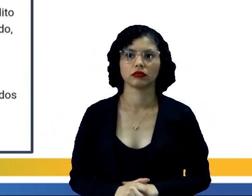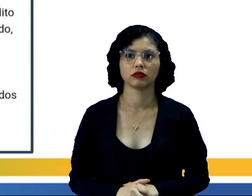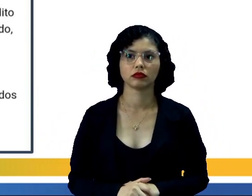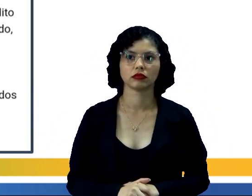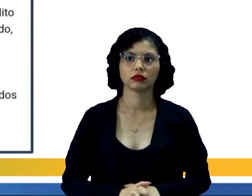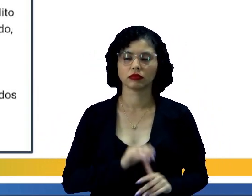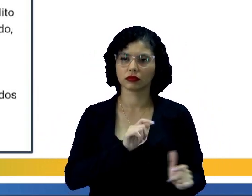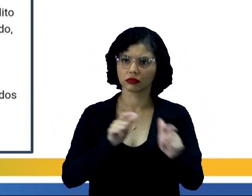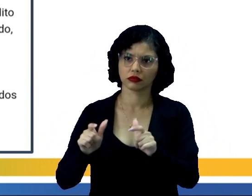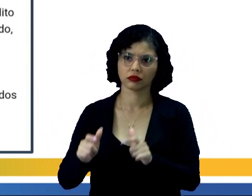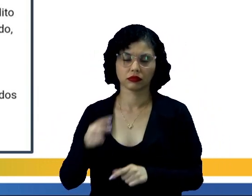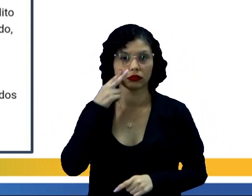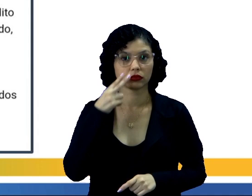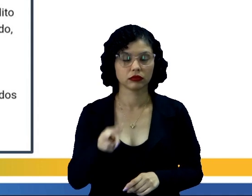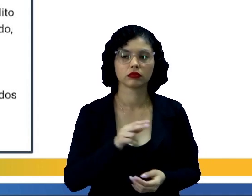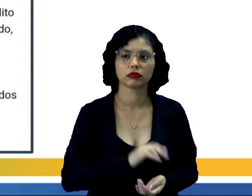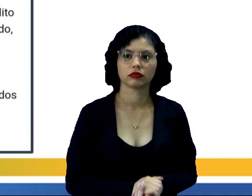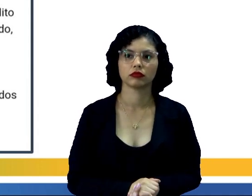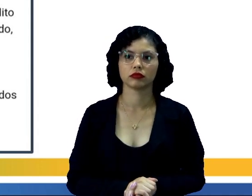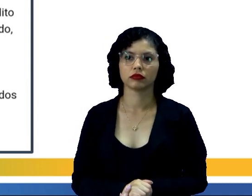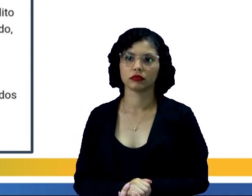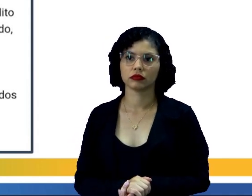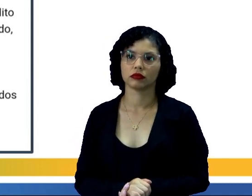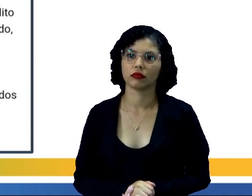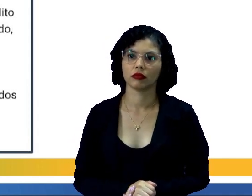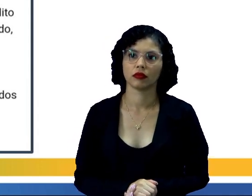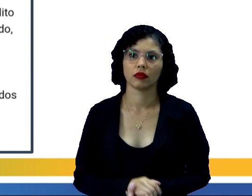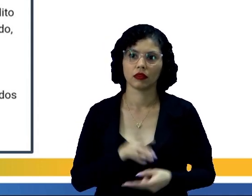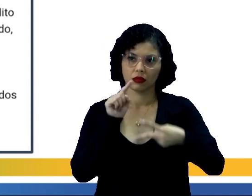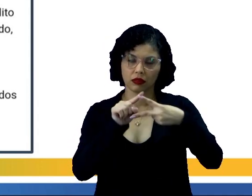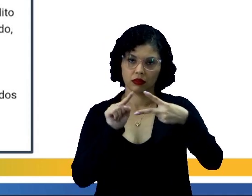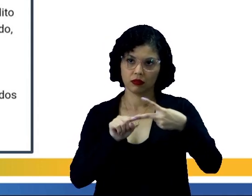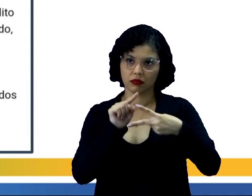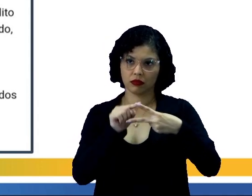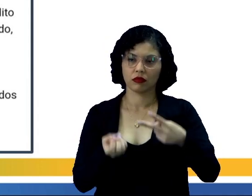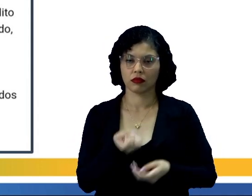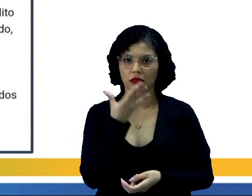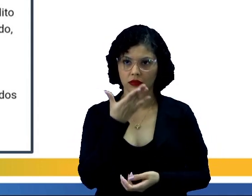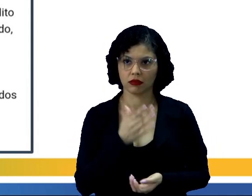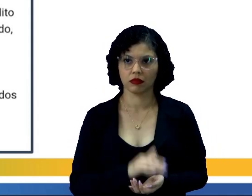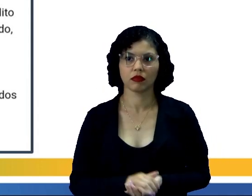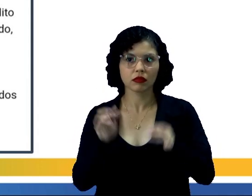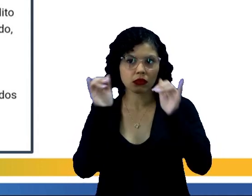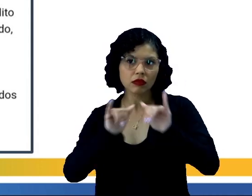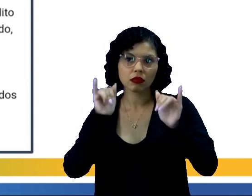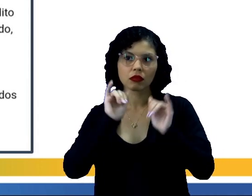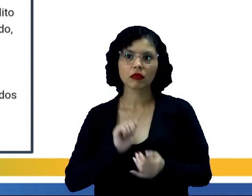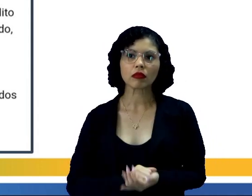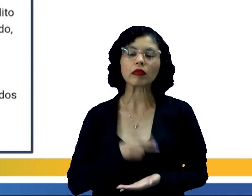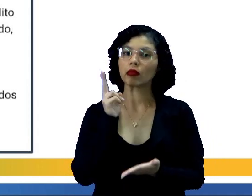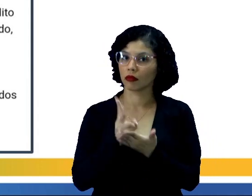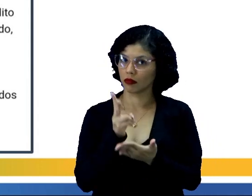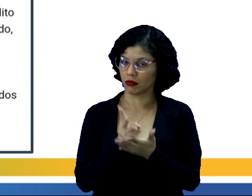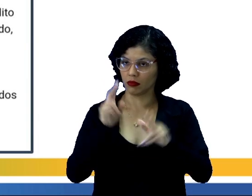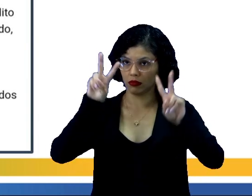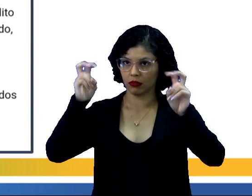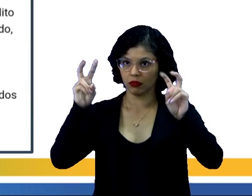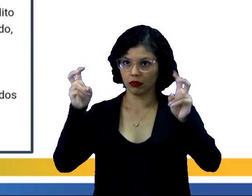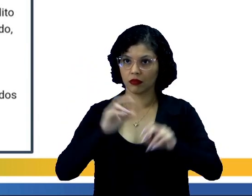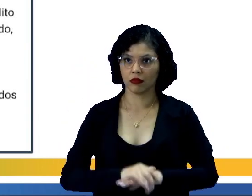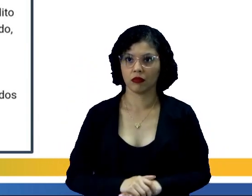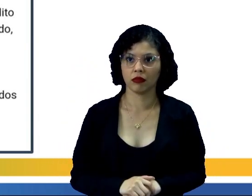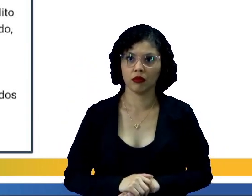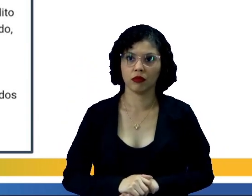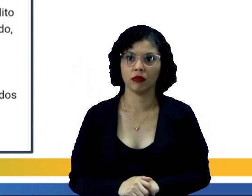só, onde vocês estão vendo aí na tela, né, tem dois prints de notícias com o mesmo tema, com a